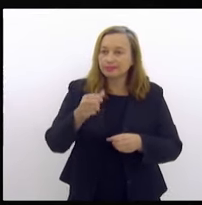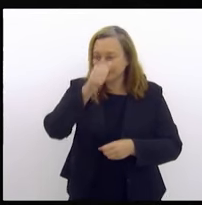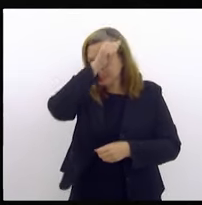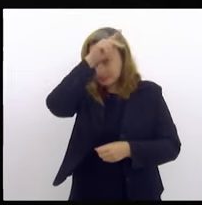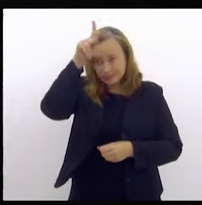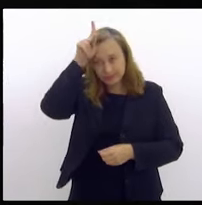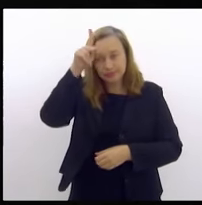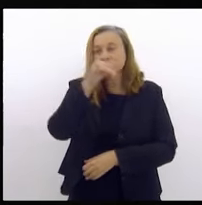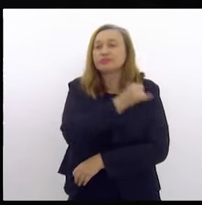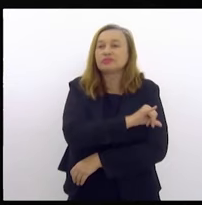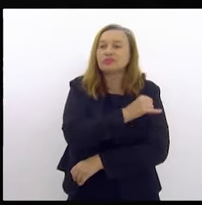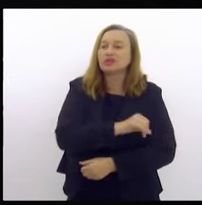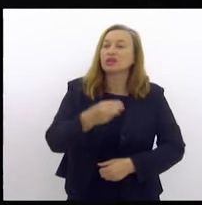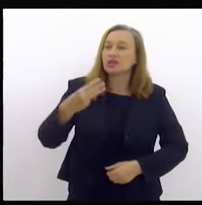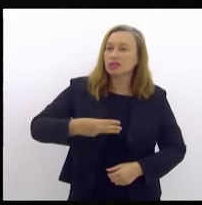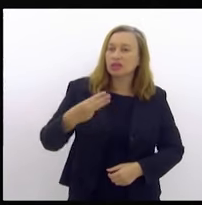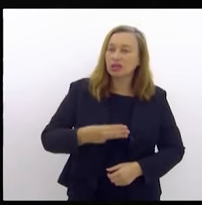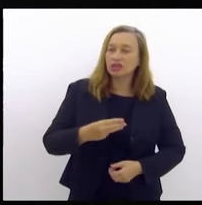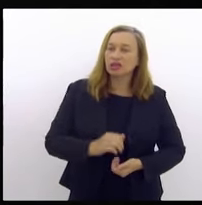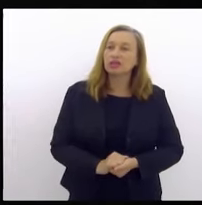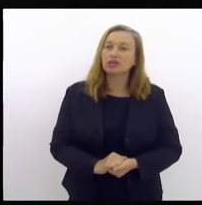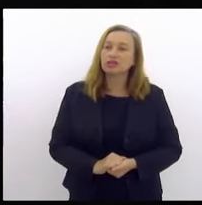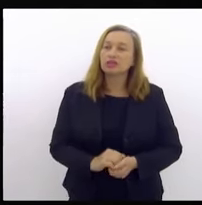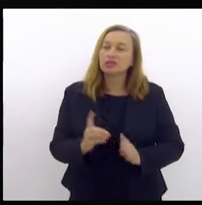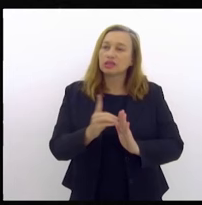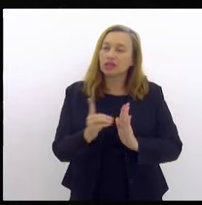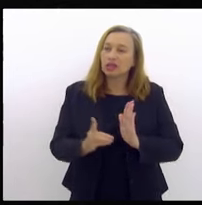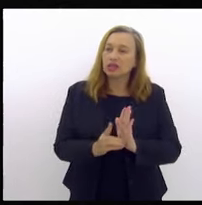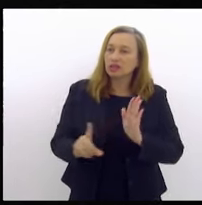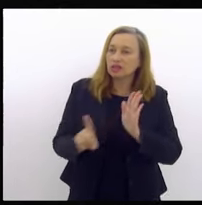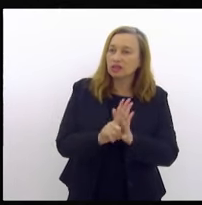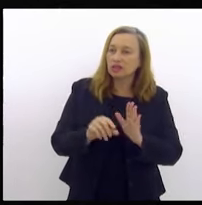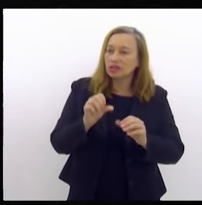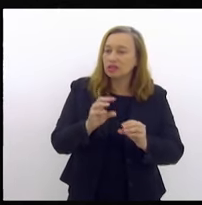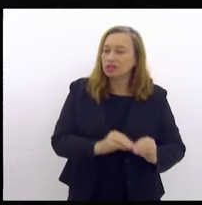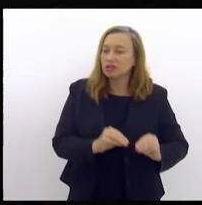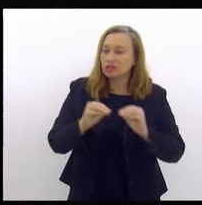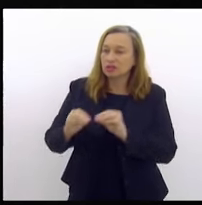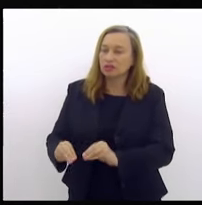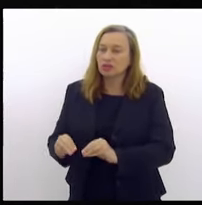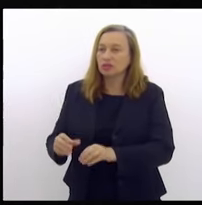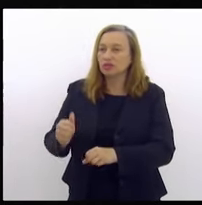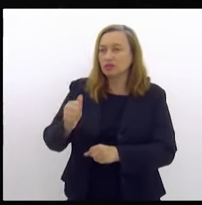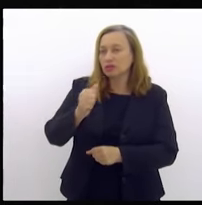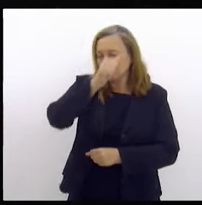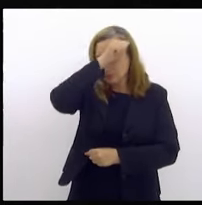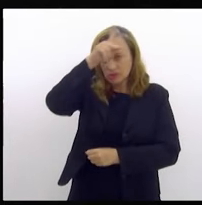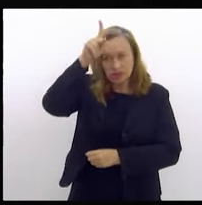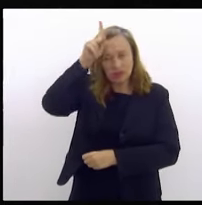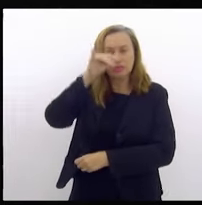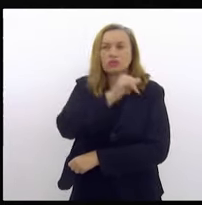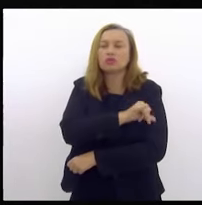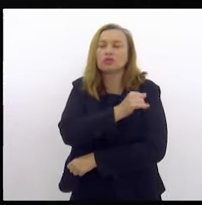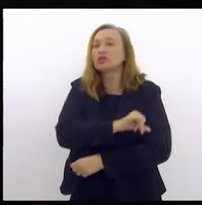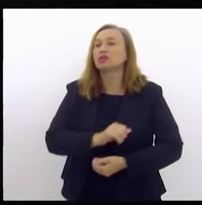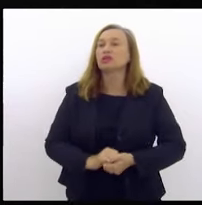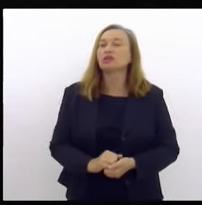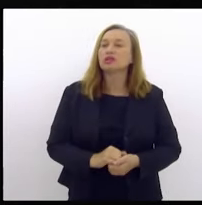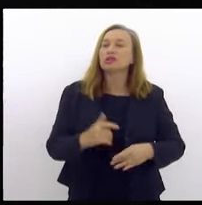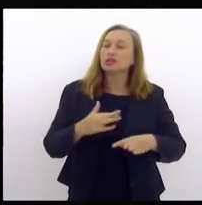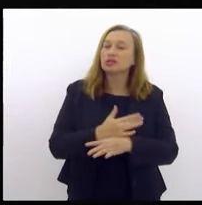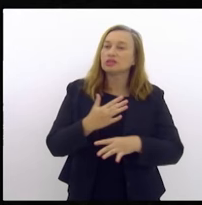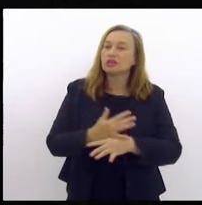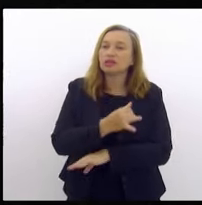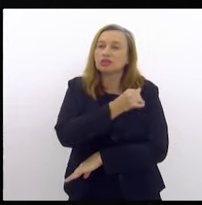Janeiro. 3. Enquanto não for editado decreto-lei transferindo os bens pertencentes ao município de Janeiro, a cidade